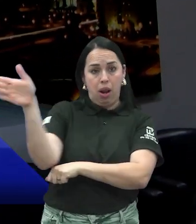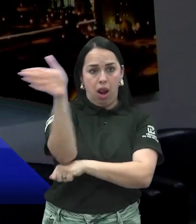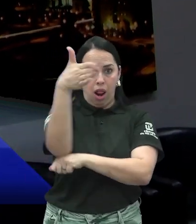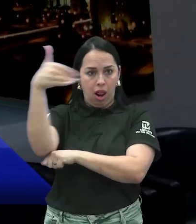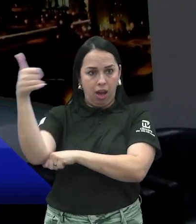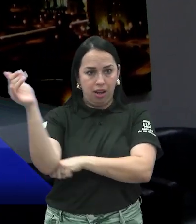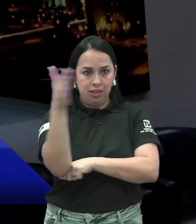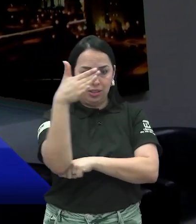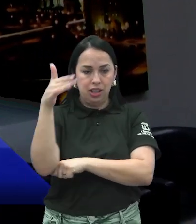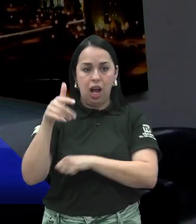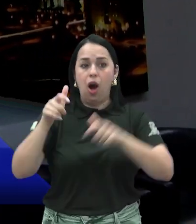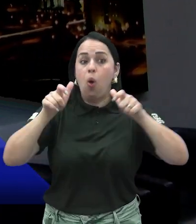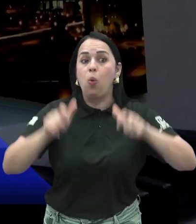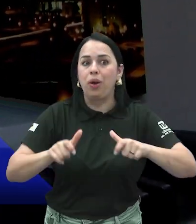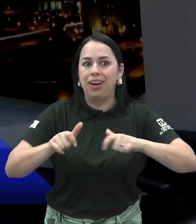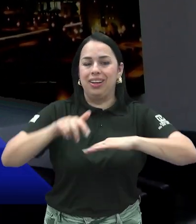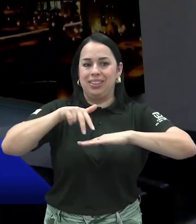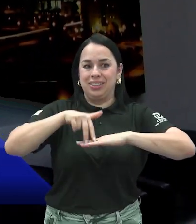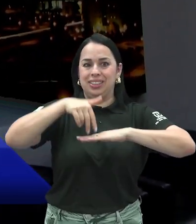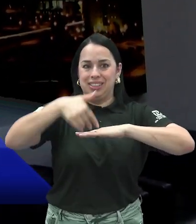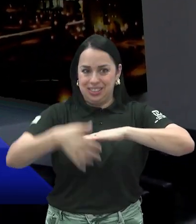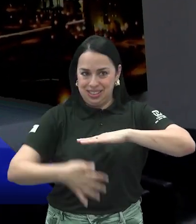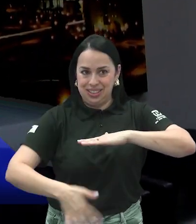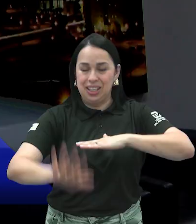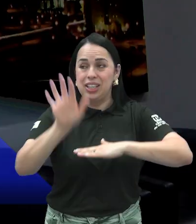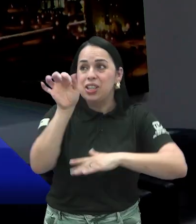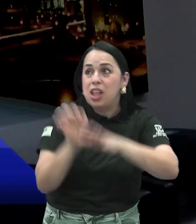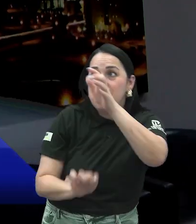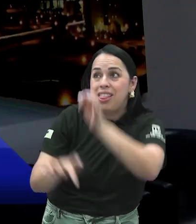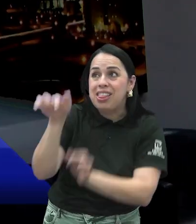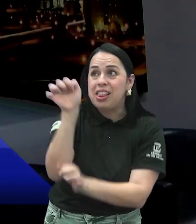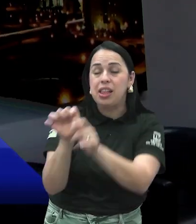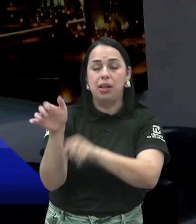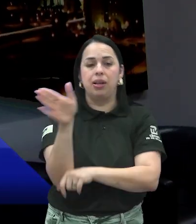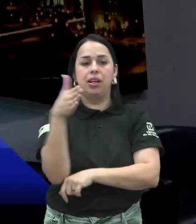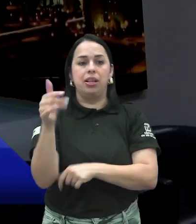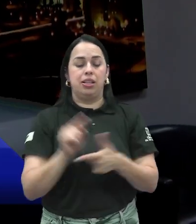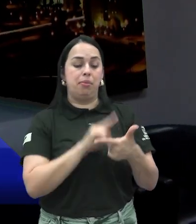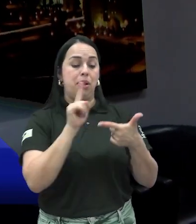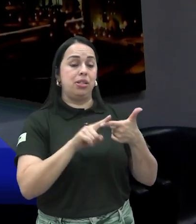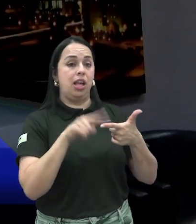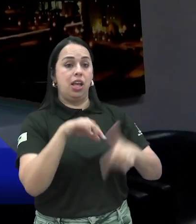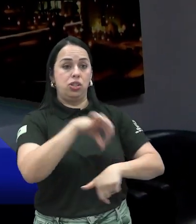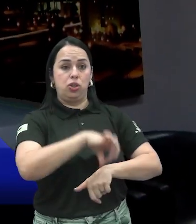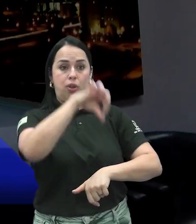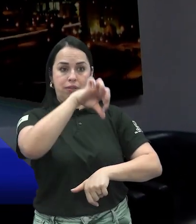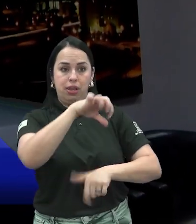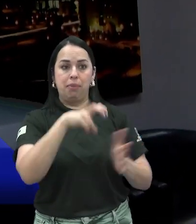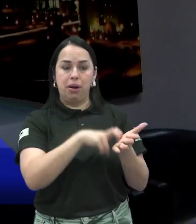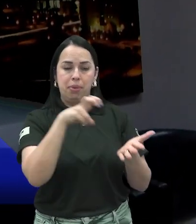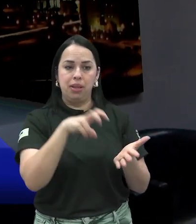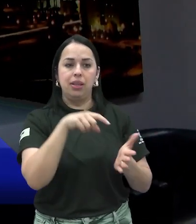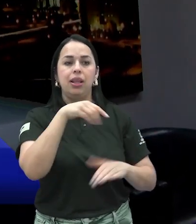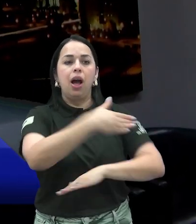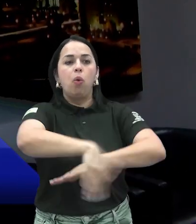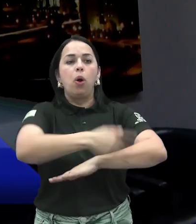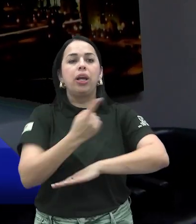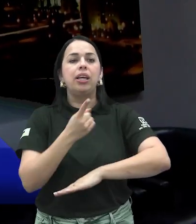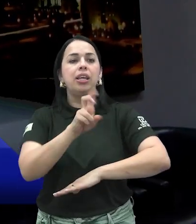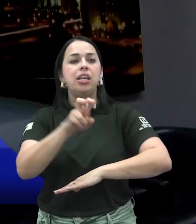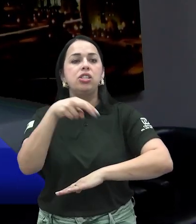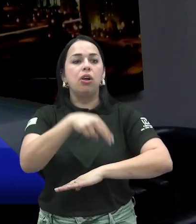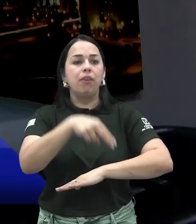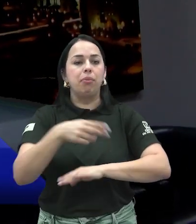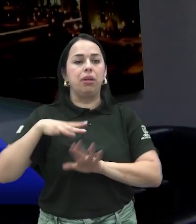banhado de São José dos Campos, né, um ponto turístico. A gente já aproveita para fazer esse hasteamento da bandeira e depois às 9 horas, lá na rua 15 de